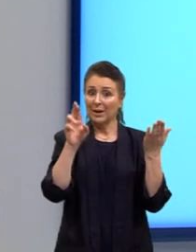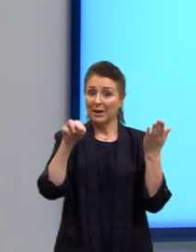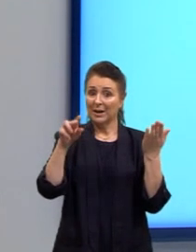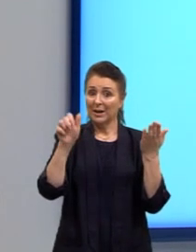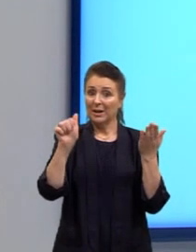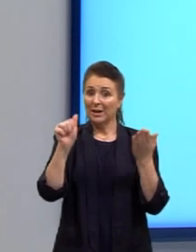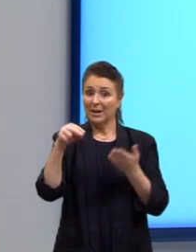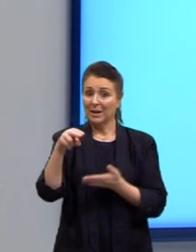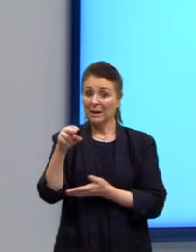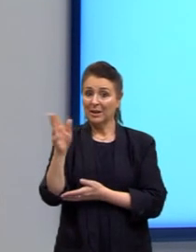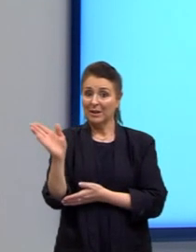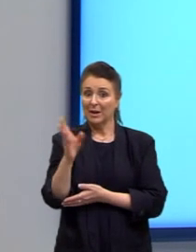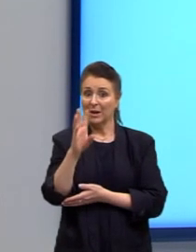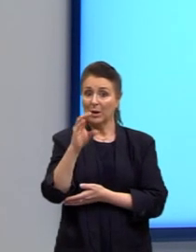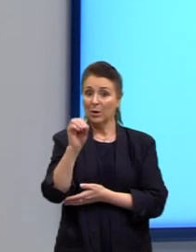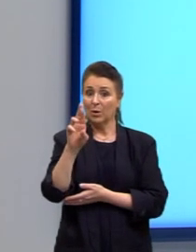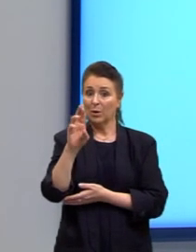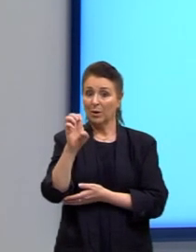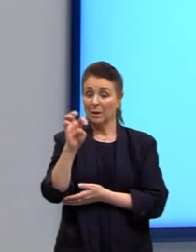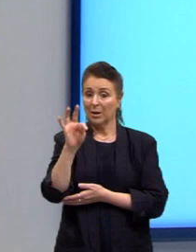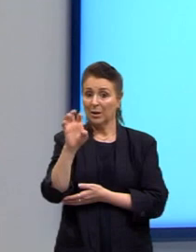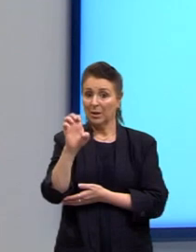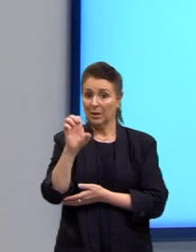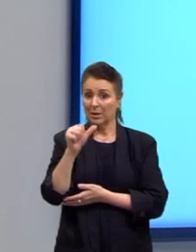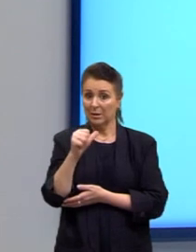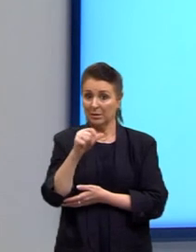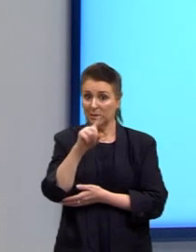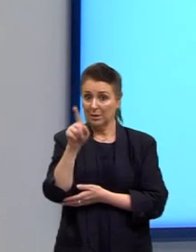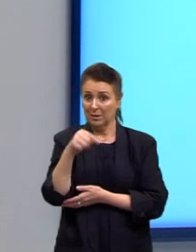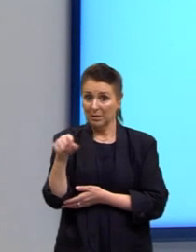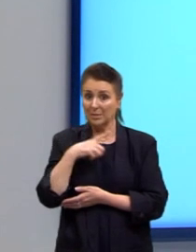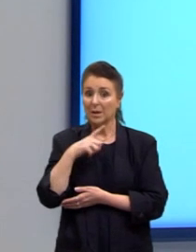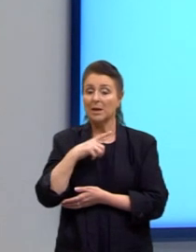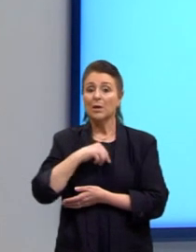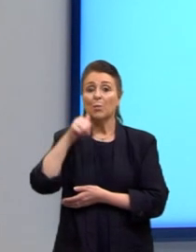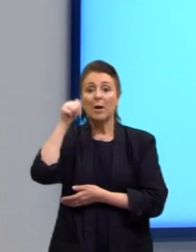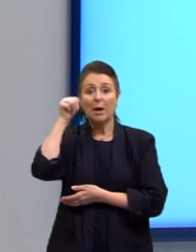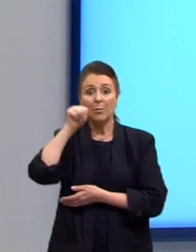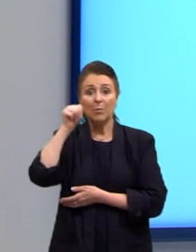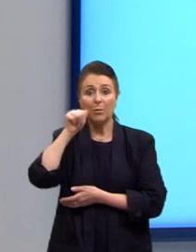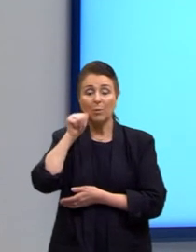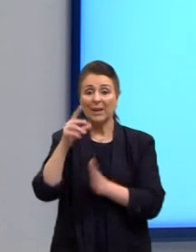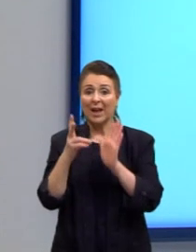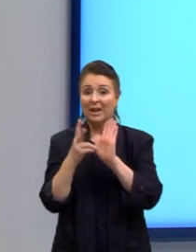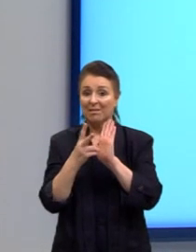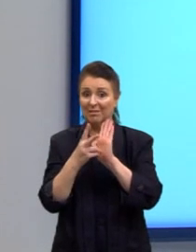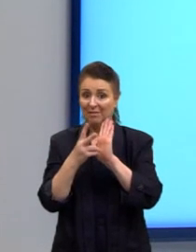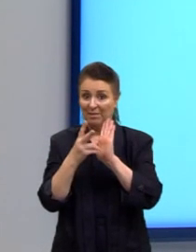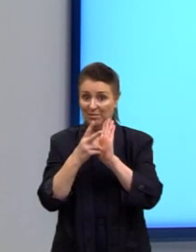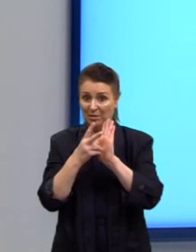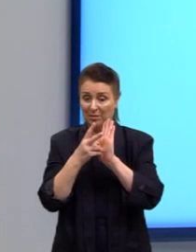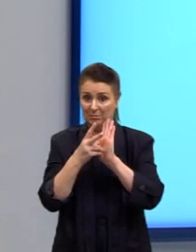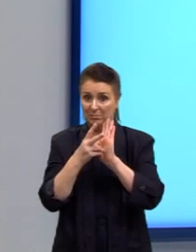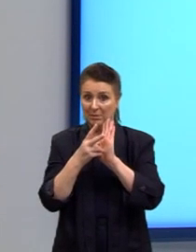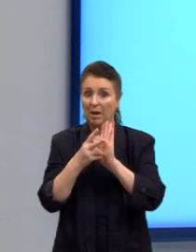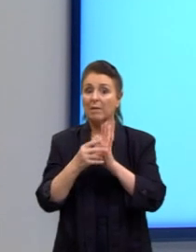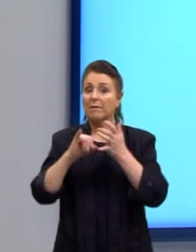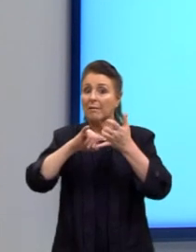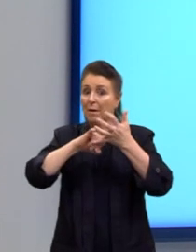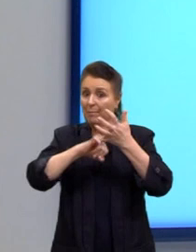que foi escrava amante intérprete dele no Cortez e que devido ao seu